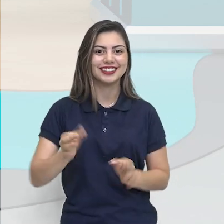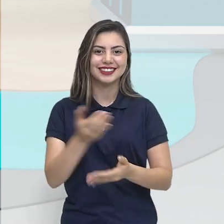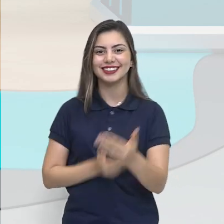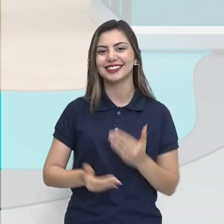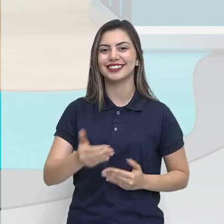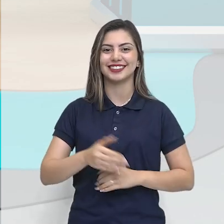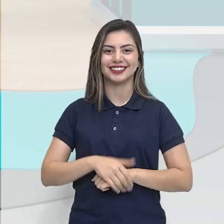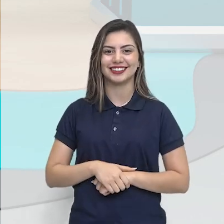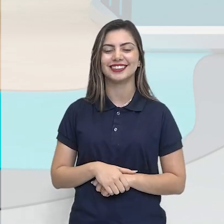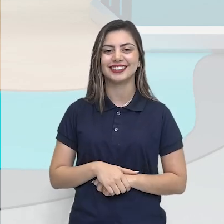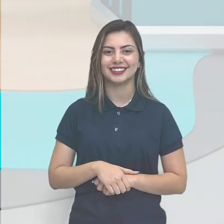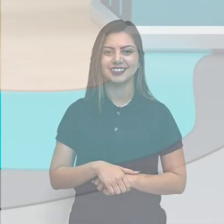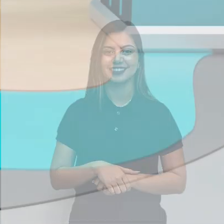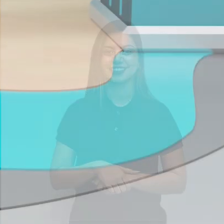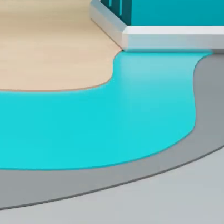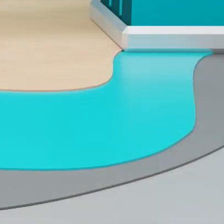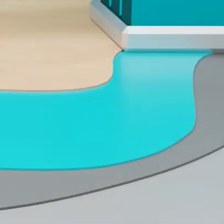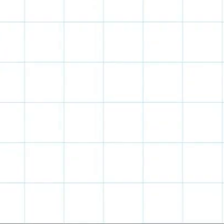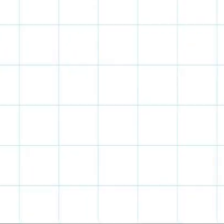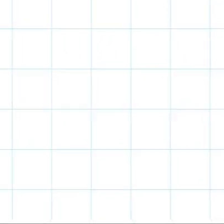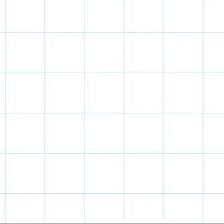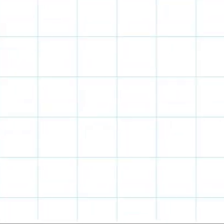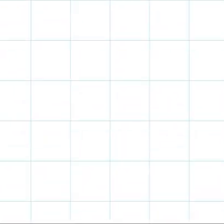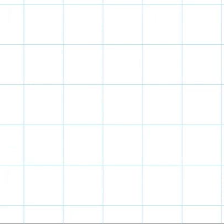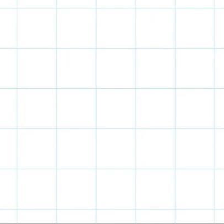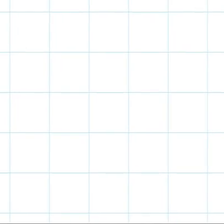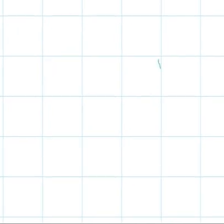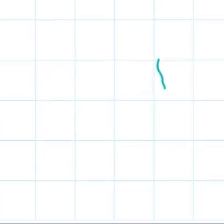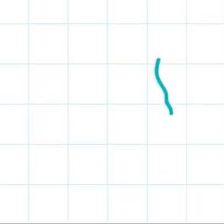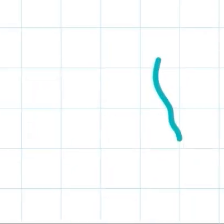Preparados? Vamos para a nossa aula.